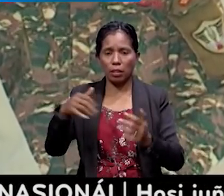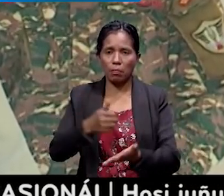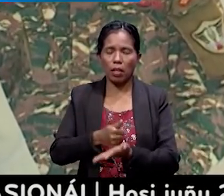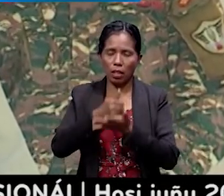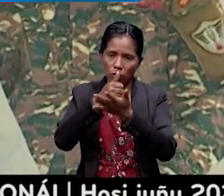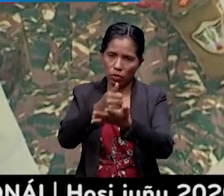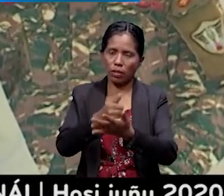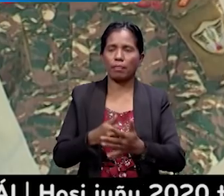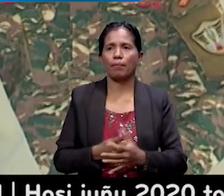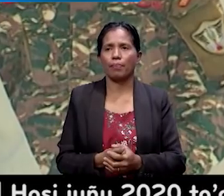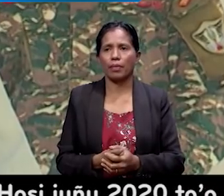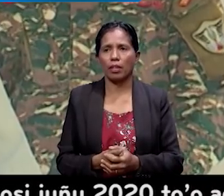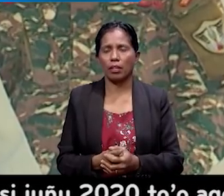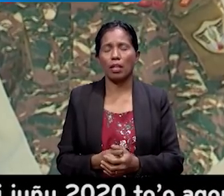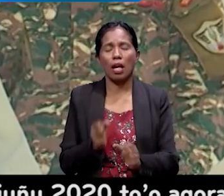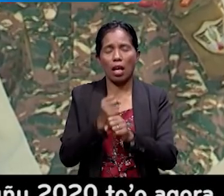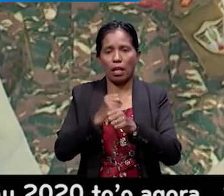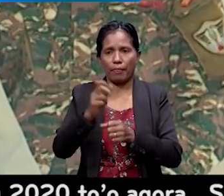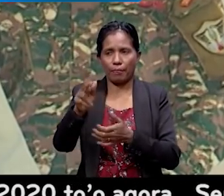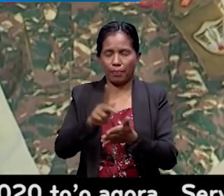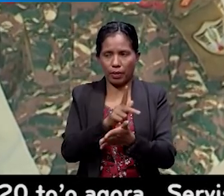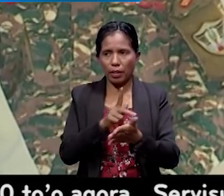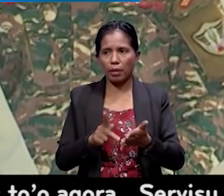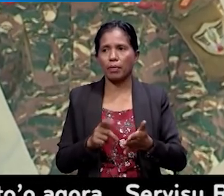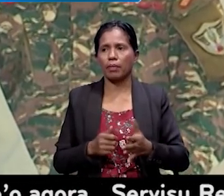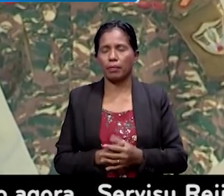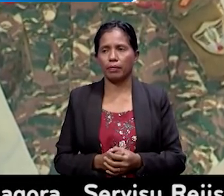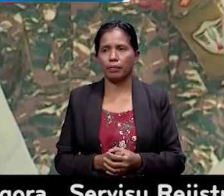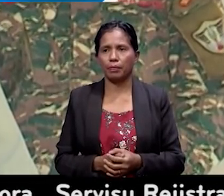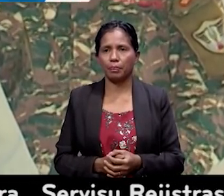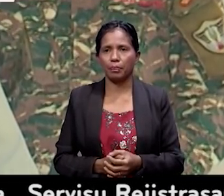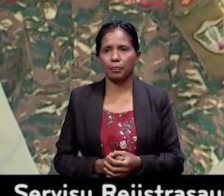fale, que é crime. Se a nema facilita né, crime.